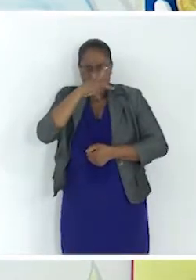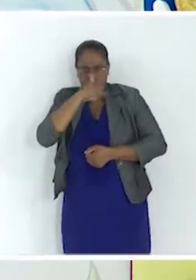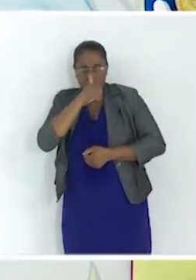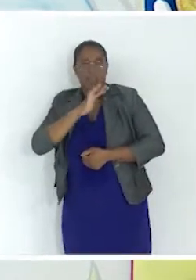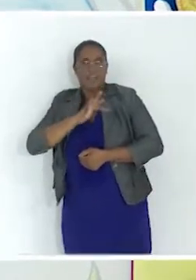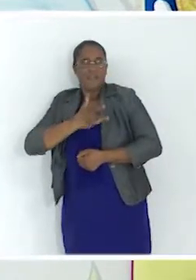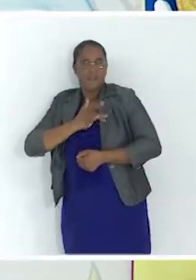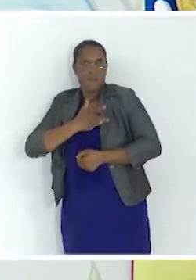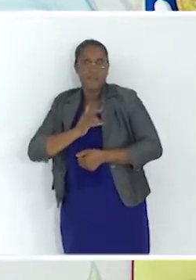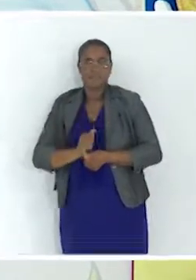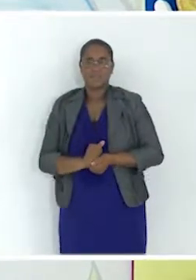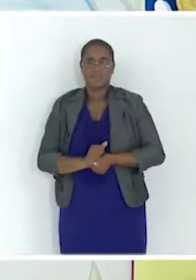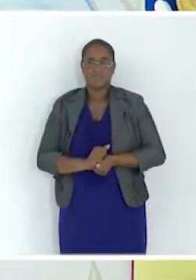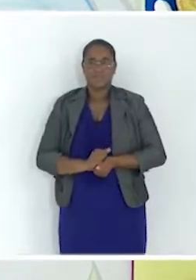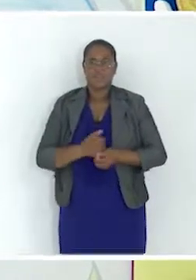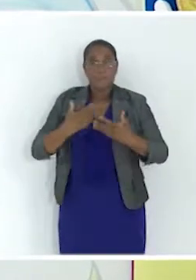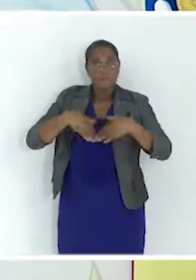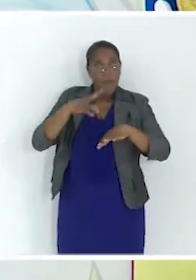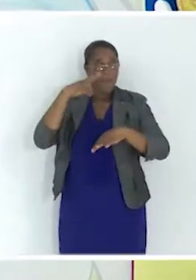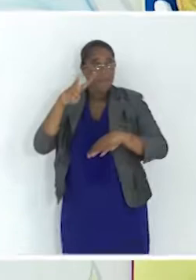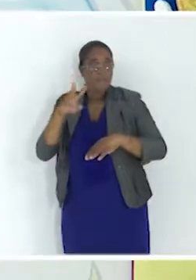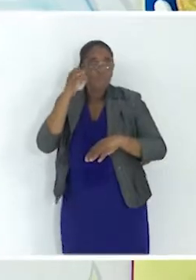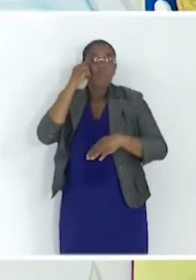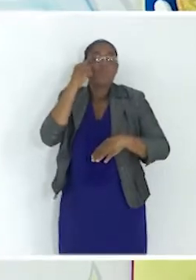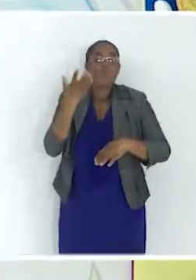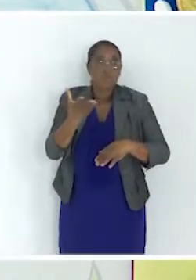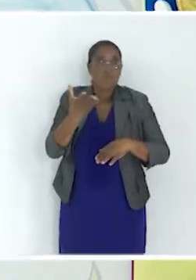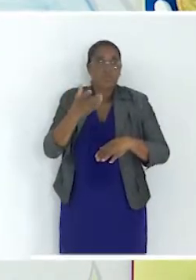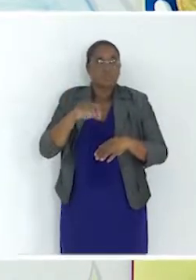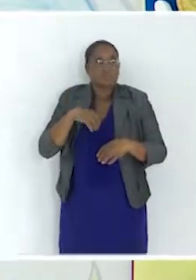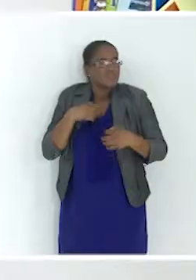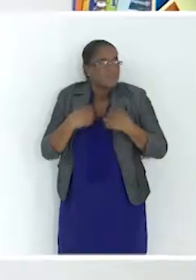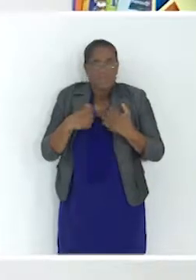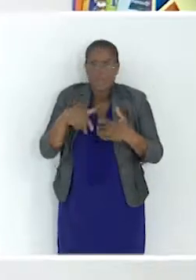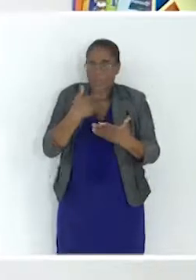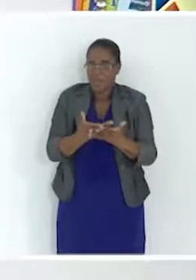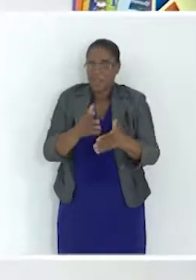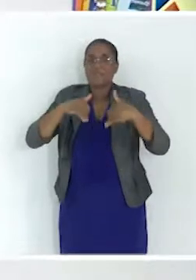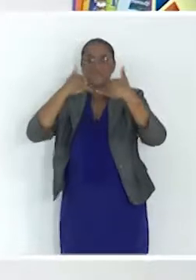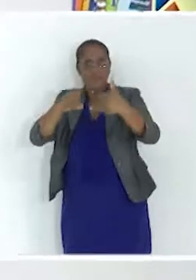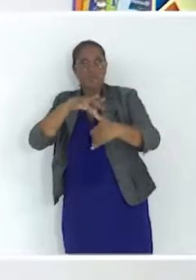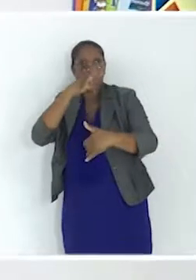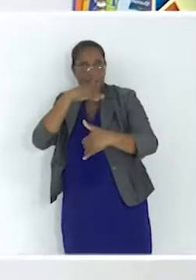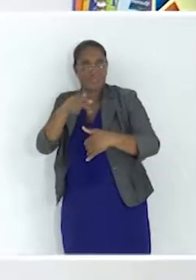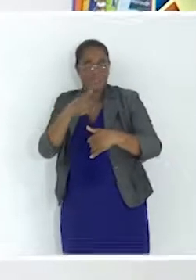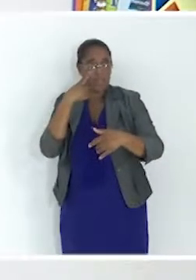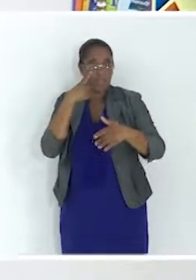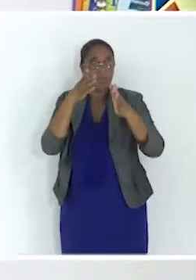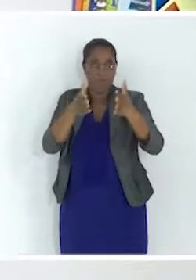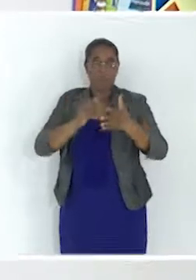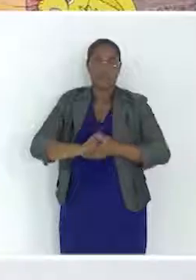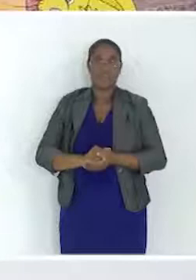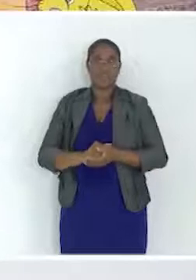vejam como é que os sentimentos estão representados, que depois nós vamos falar sobre isso, muita atenção. E ainda, para